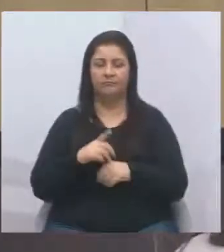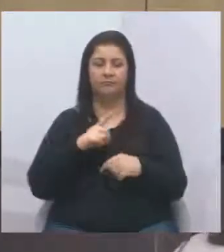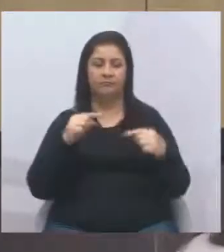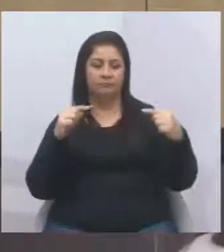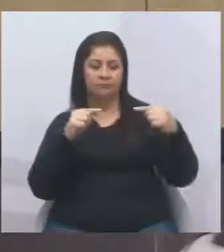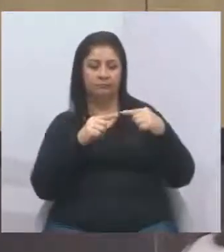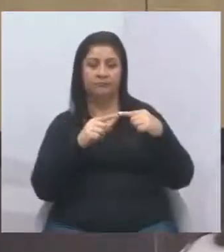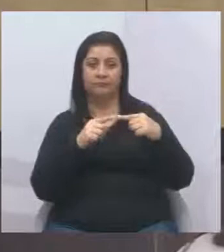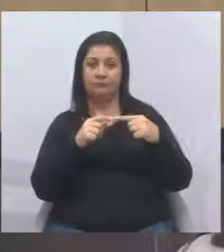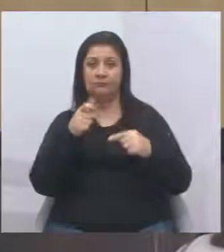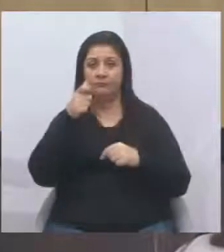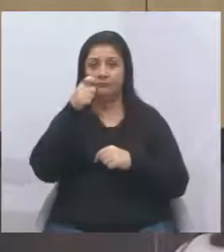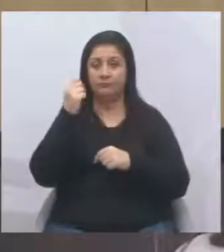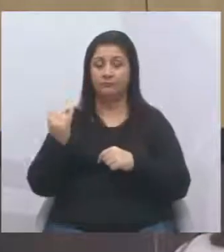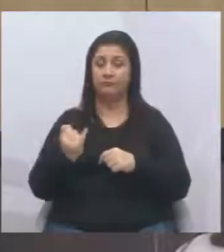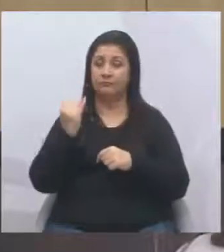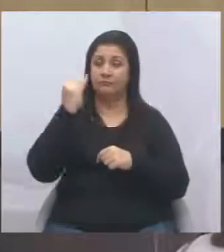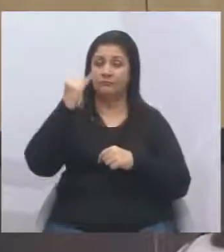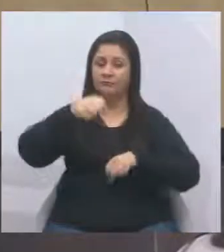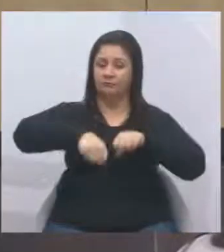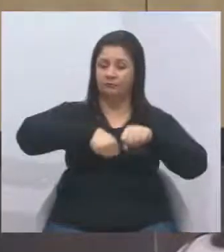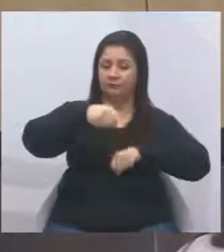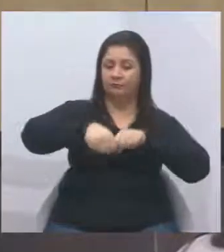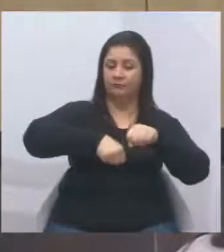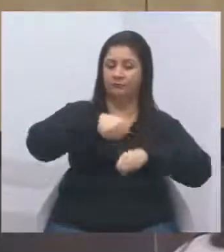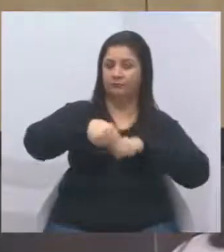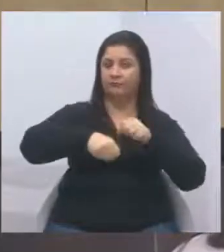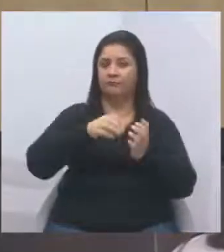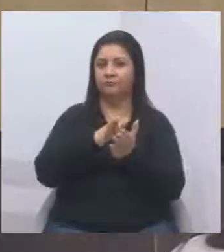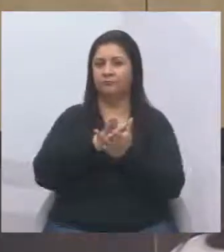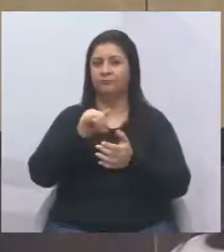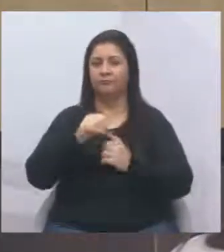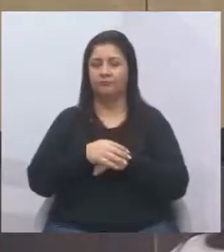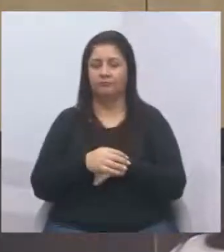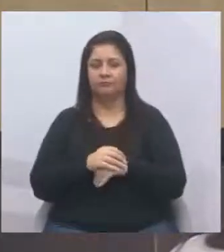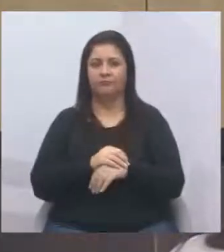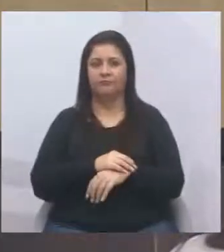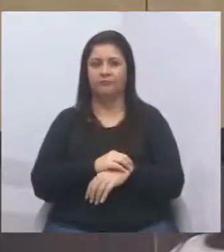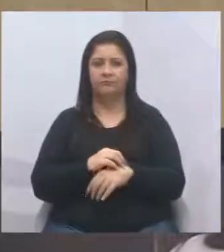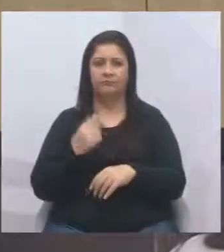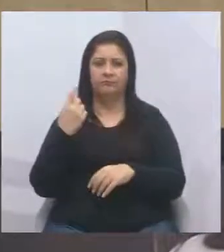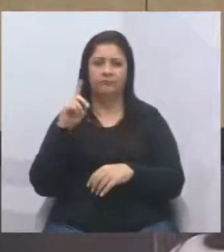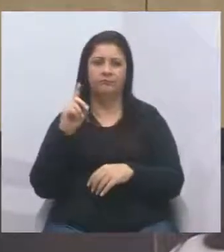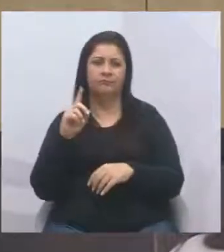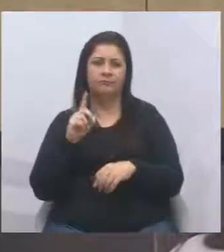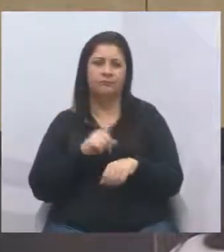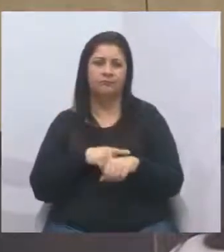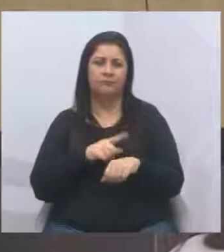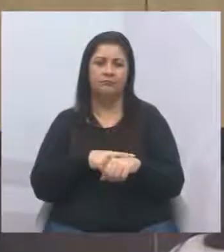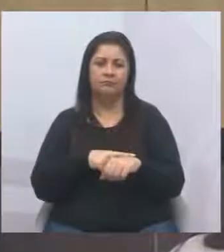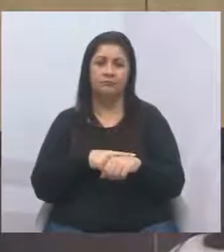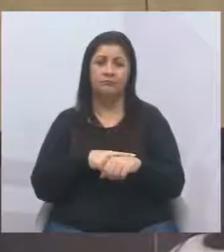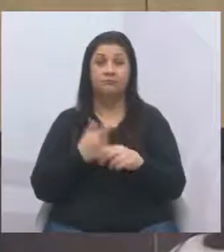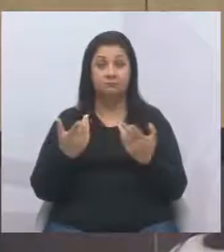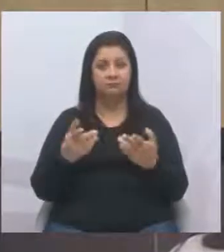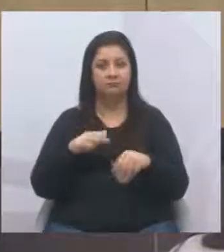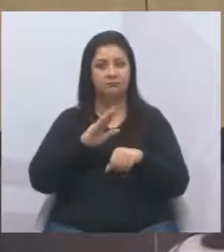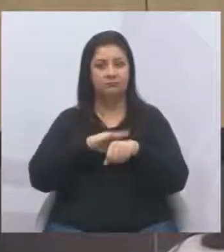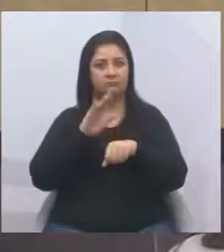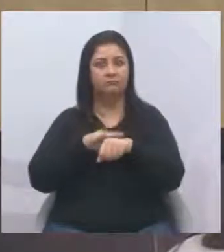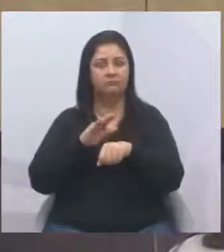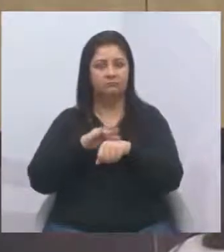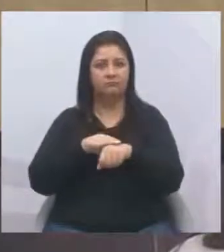reconhecer e valorizar todos os ciclistas de Jacareí. Cabe destacar que, nos últimos anos, essa prática tem sido cada vez mais comum no